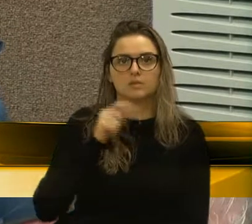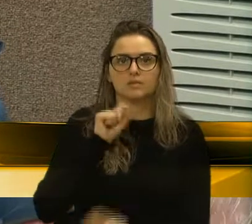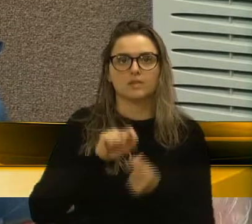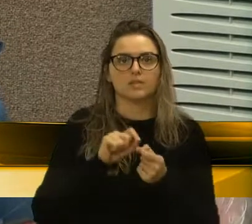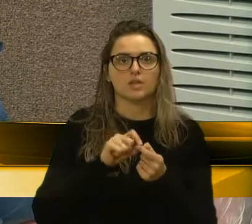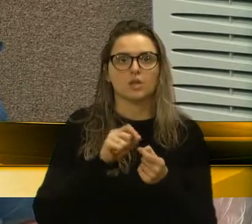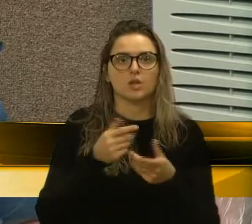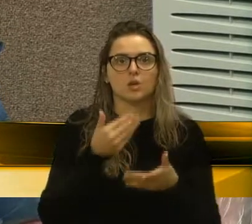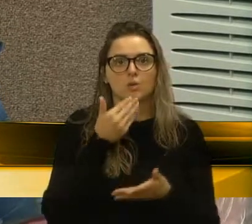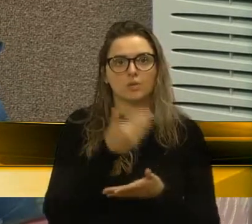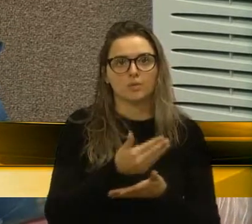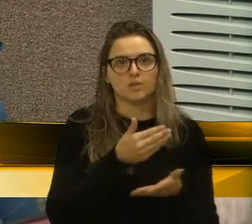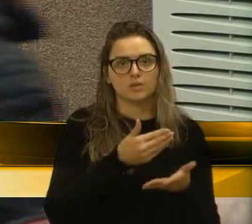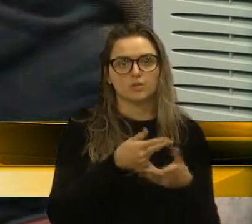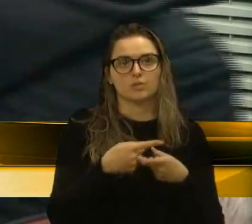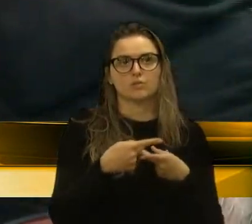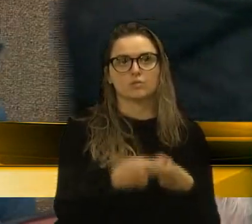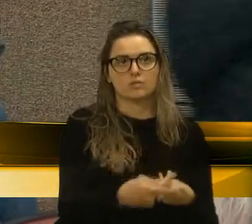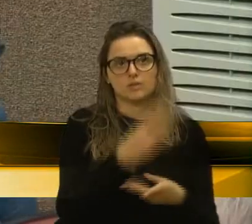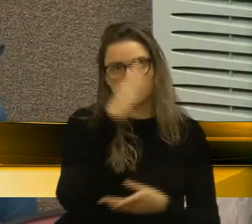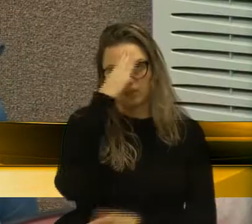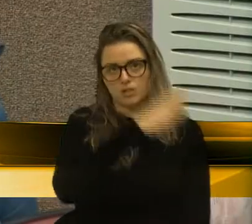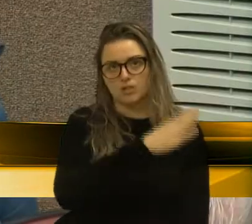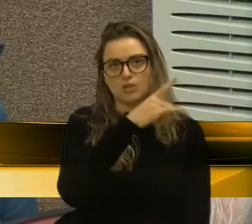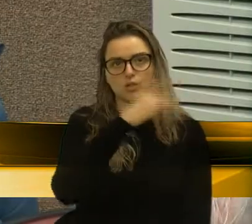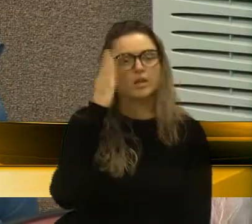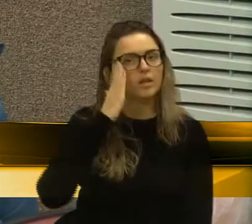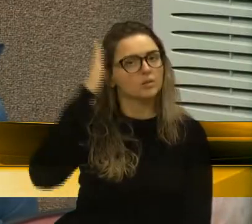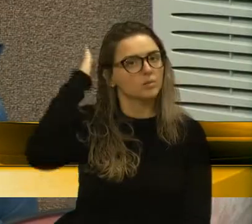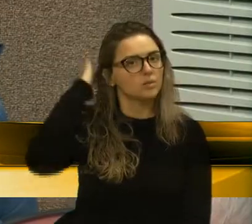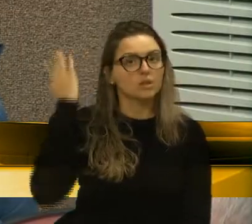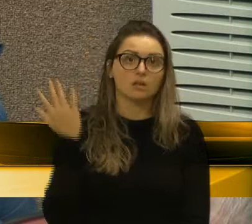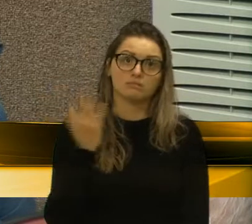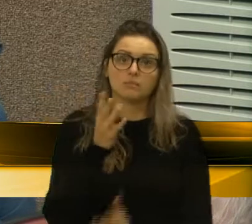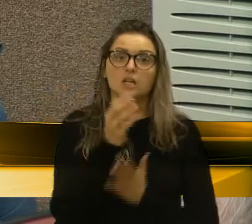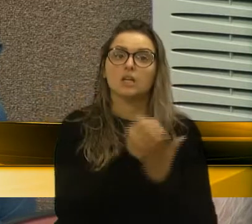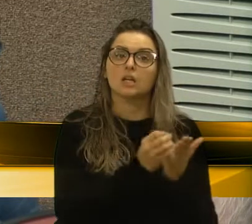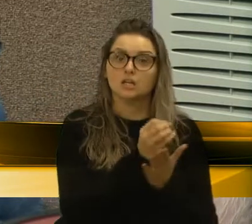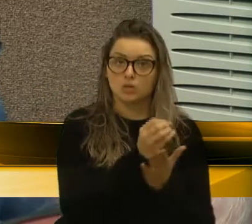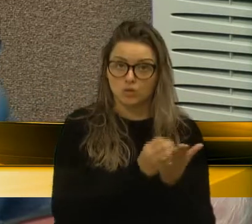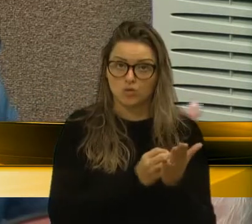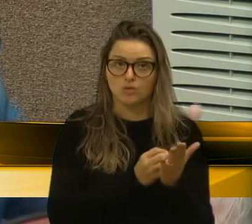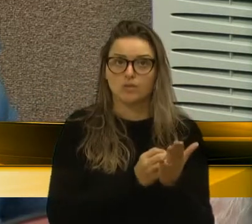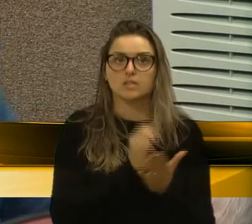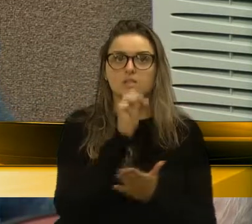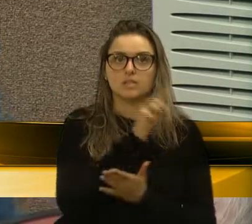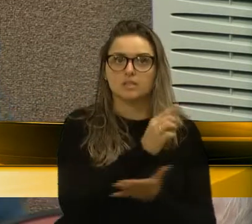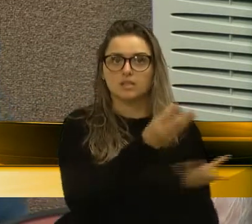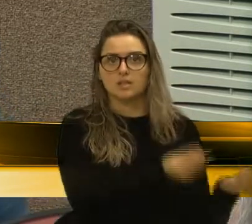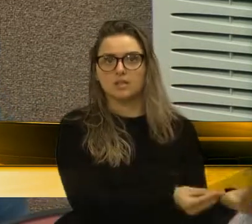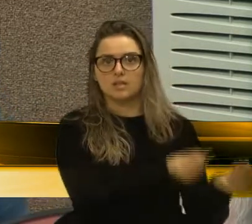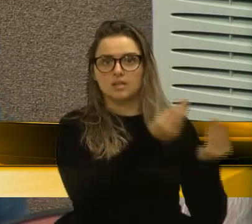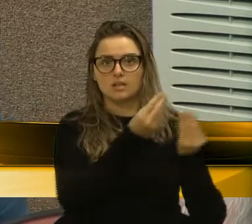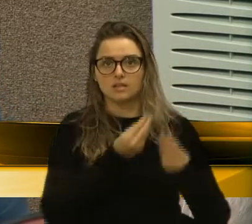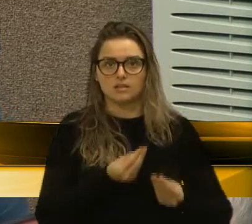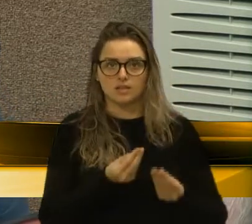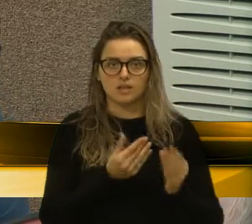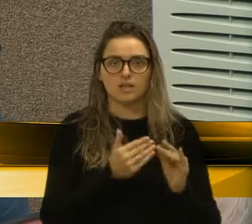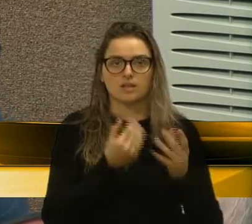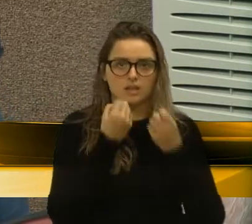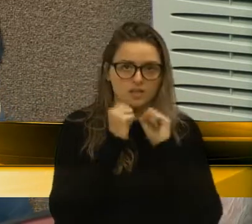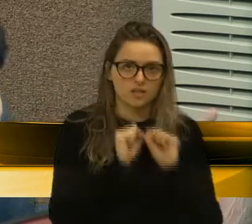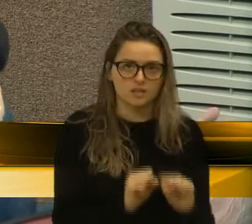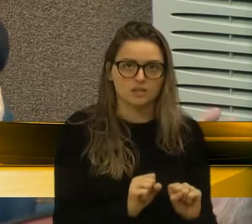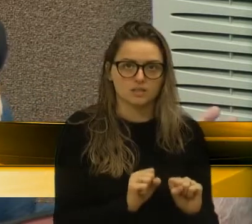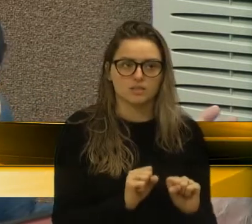esse pedido de visita à UPA ao prefeito. E no ofício que ele envie a secretaria competente para nos receber.